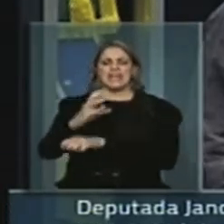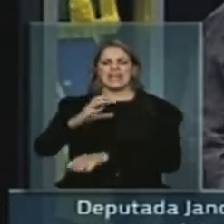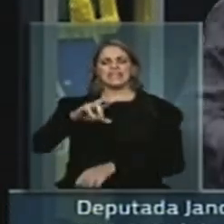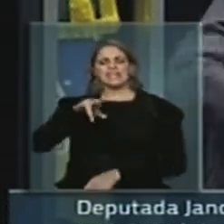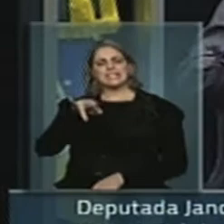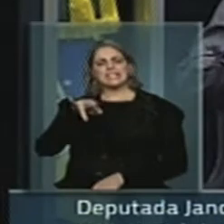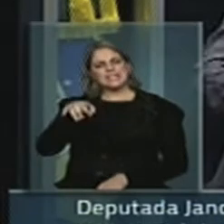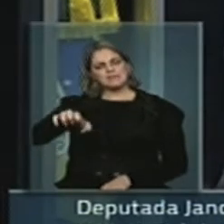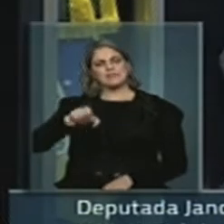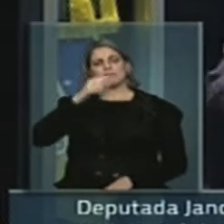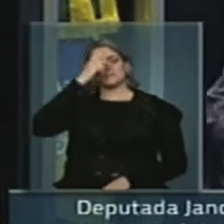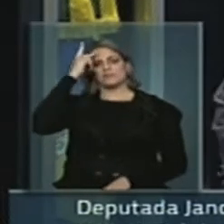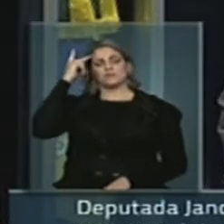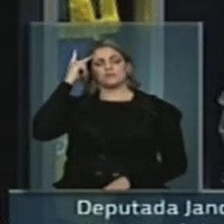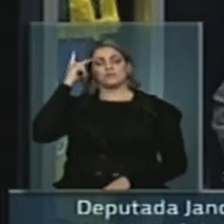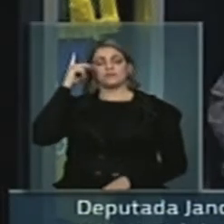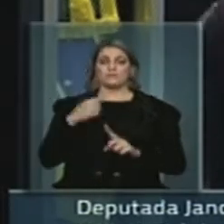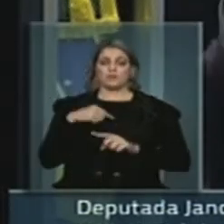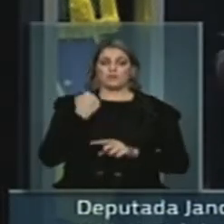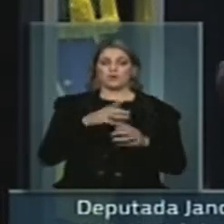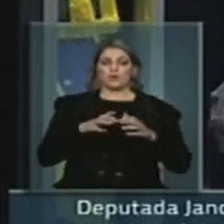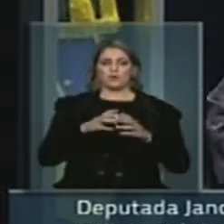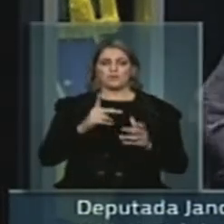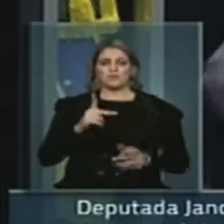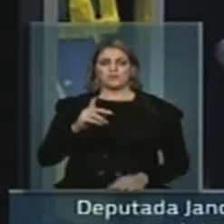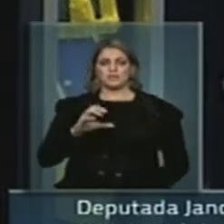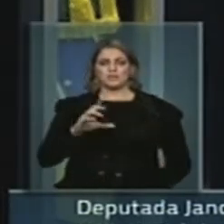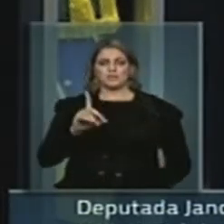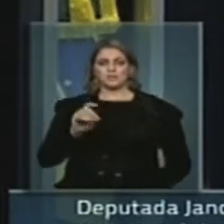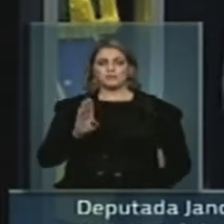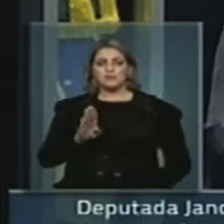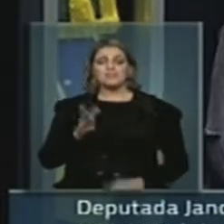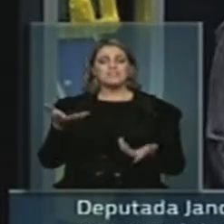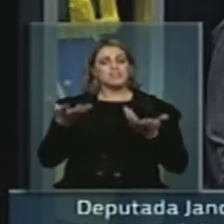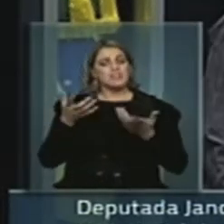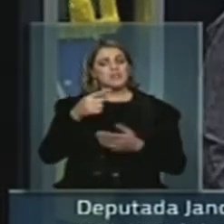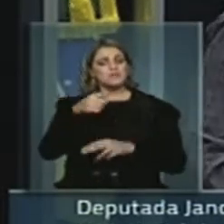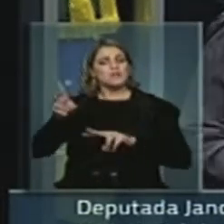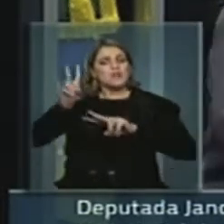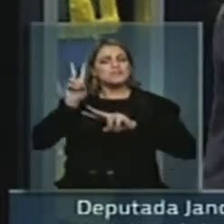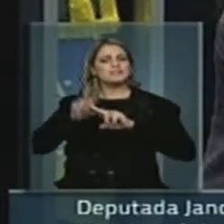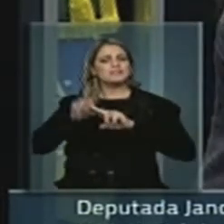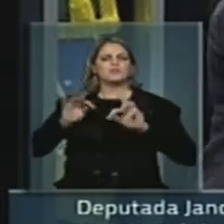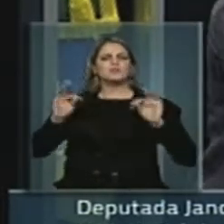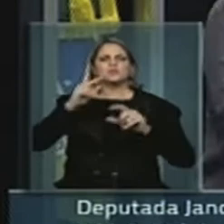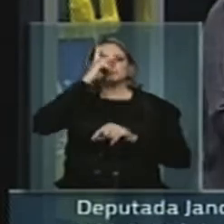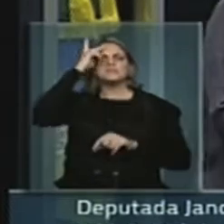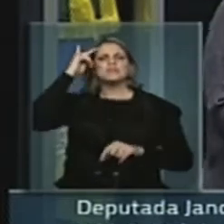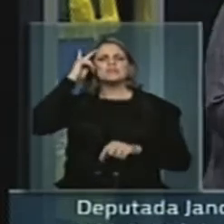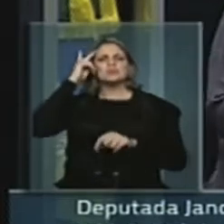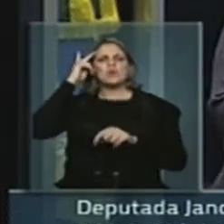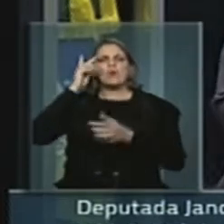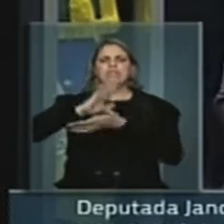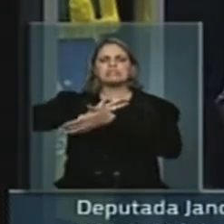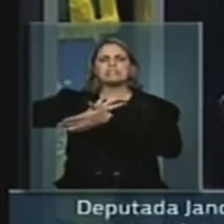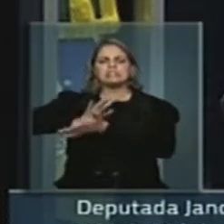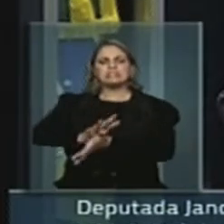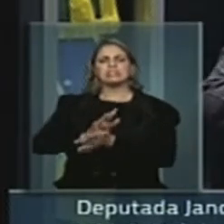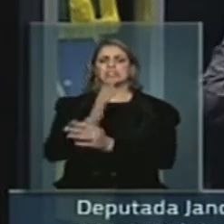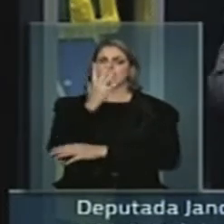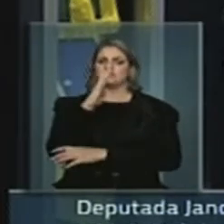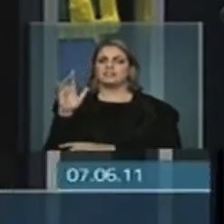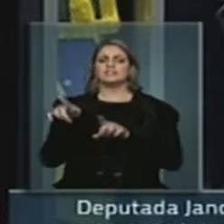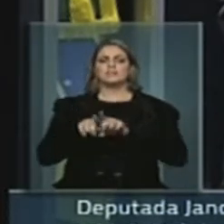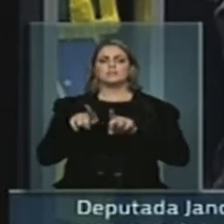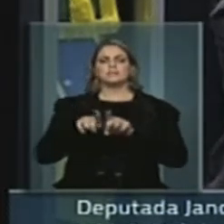latifúndio. Porque nós do PCdoB defendemos cadeia para os verdadeiros criminosos ambientais e para os criminosos do latifúndio.